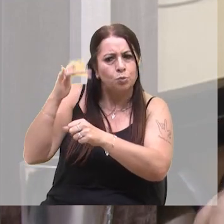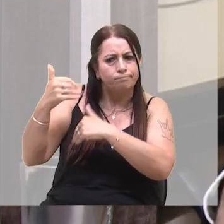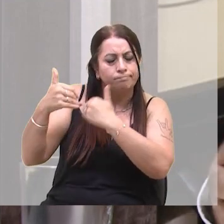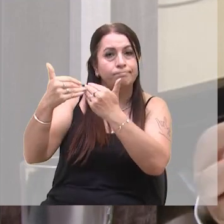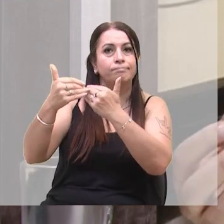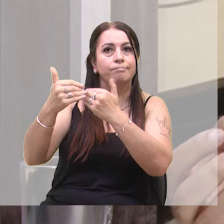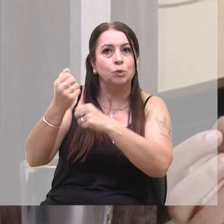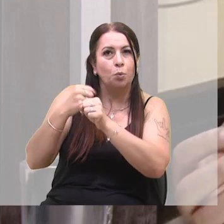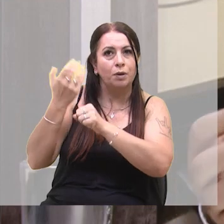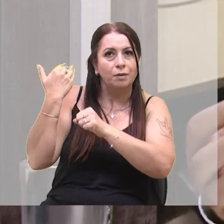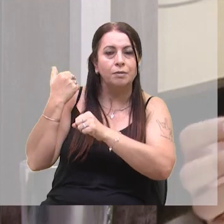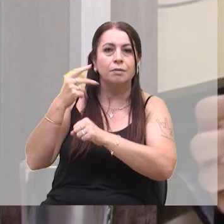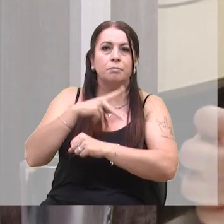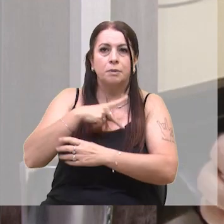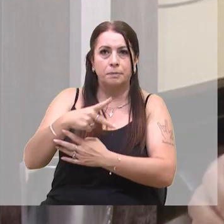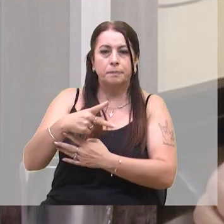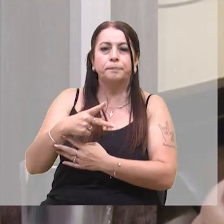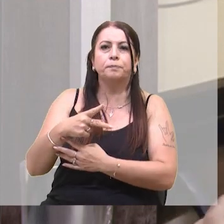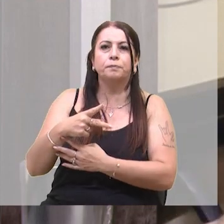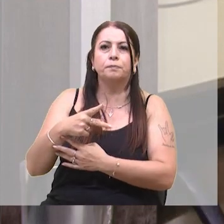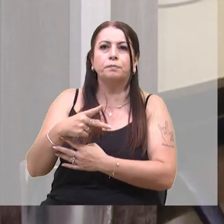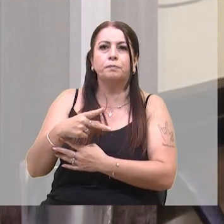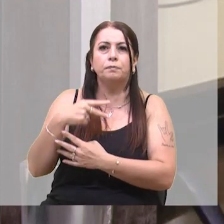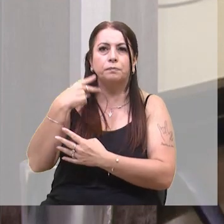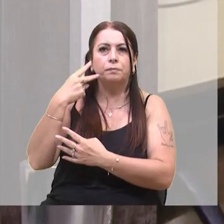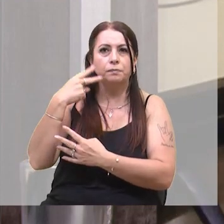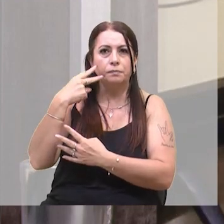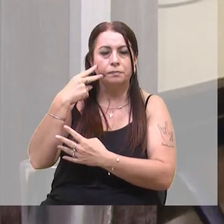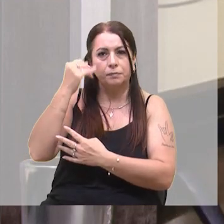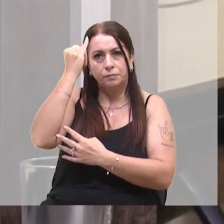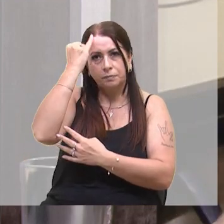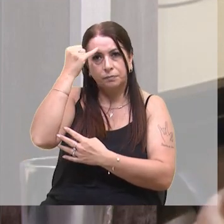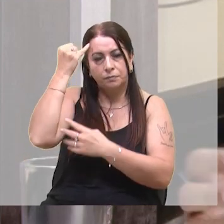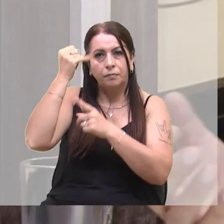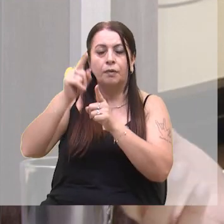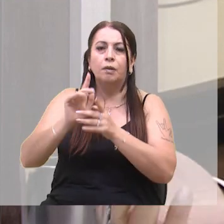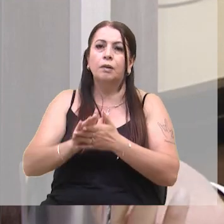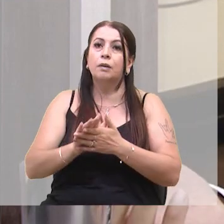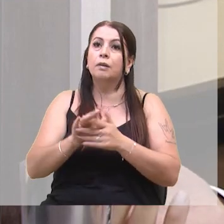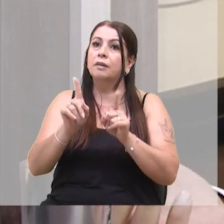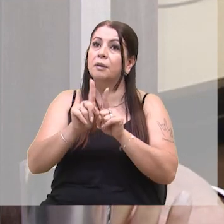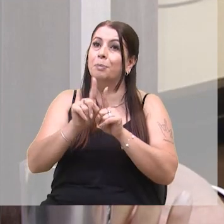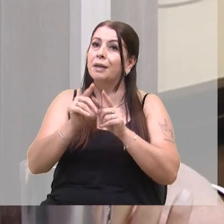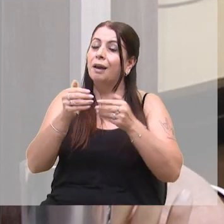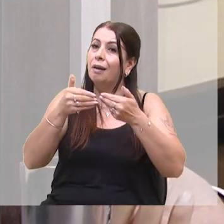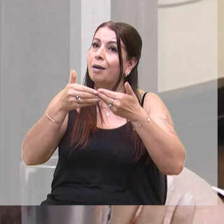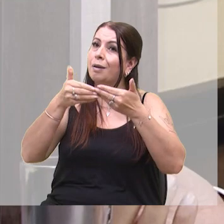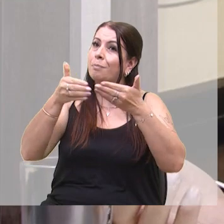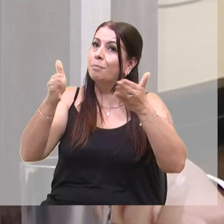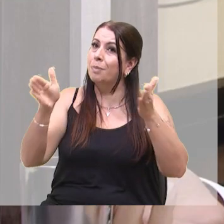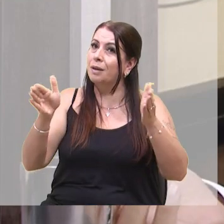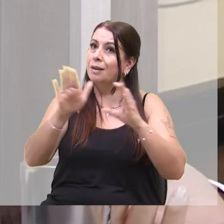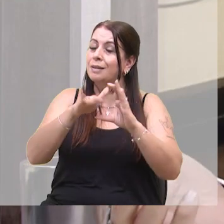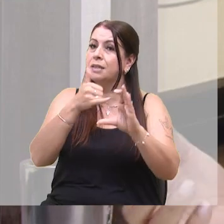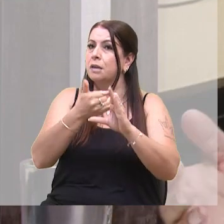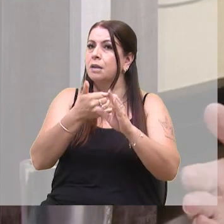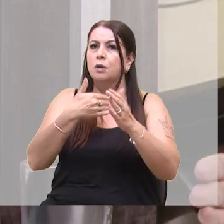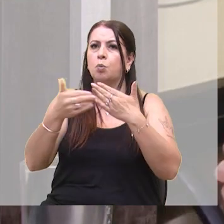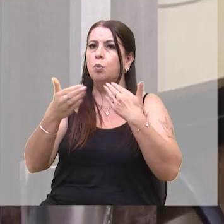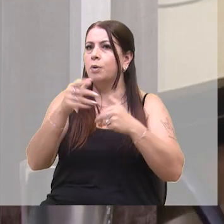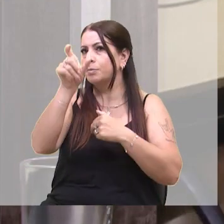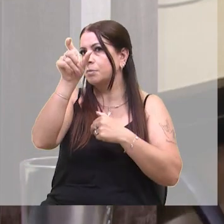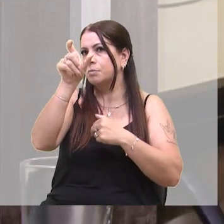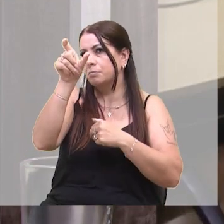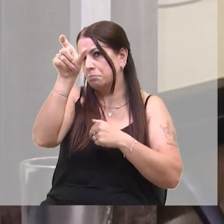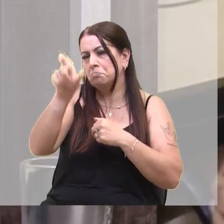projeto que vem de vários anos e que maturou muito no ano anterior na presidência do vereador Zé D'Ambrosio,